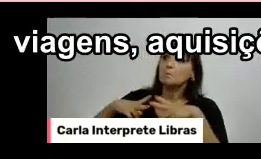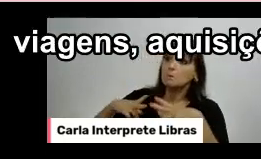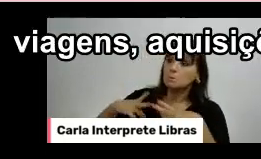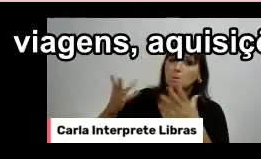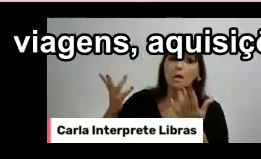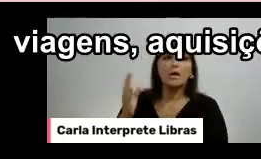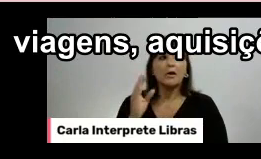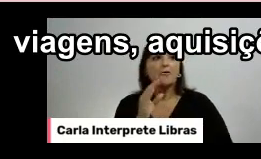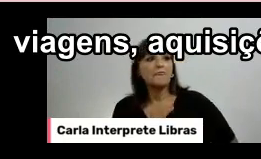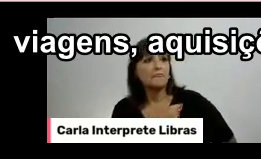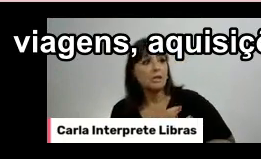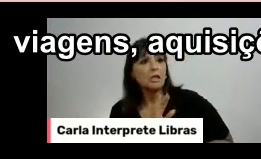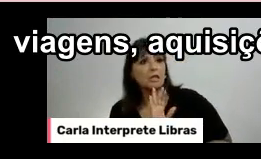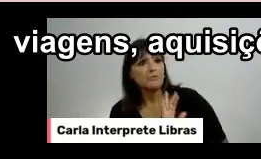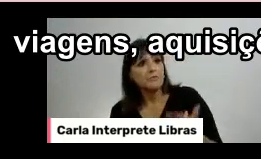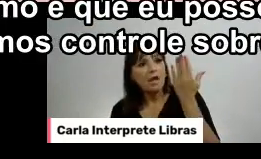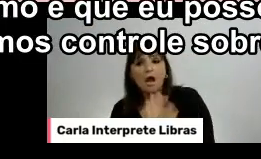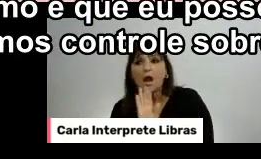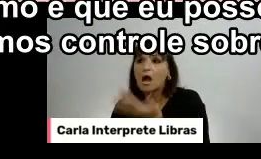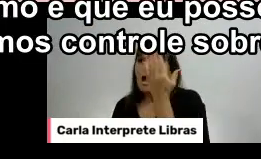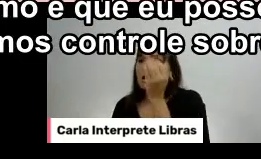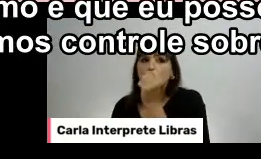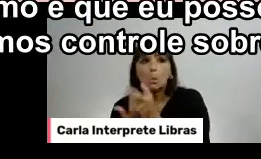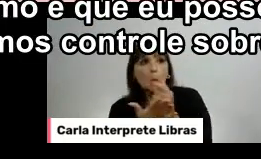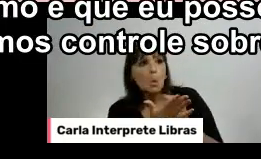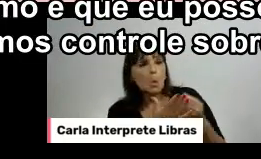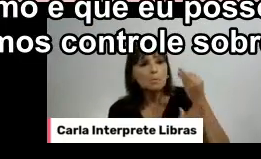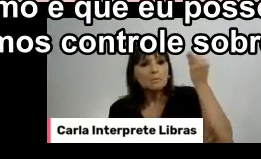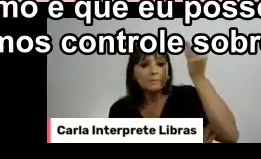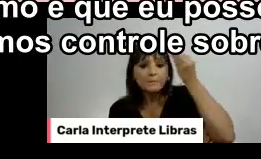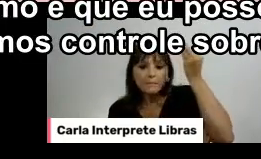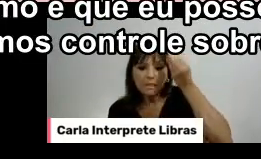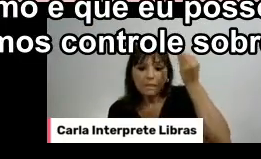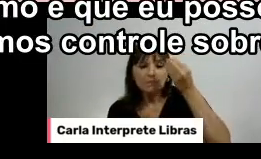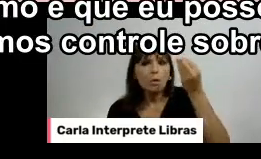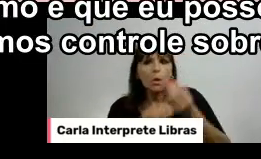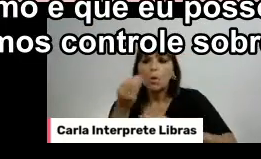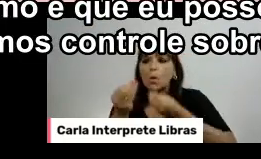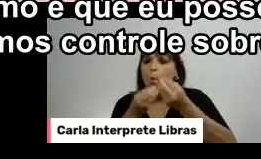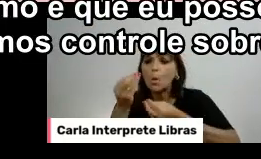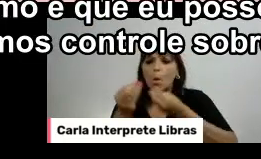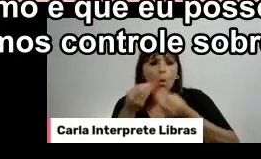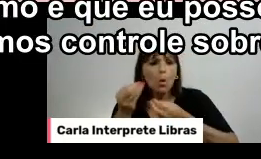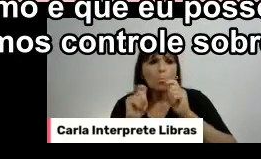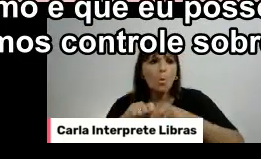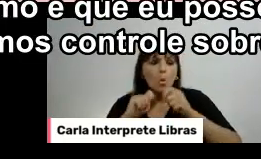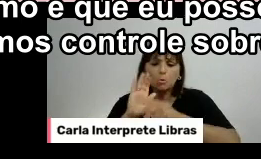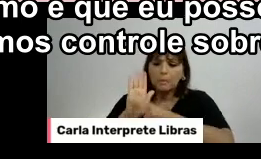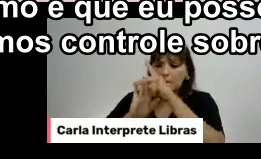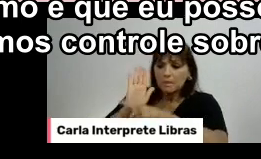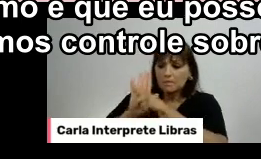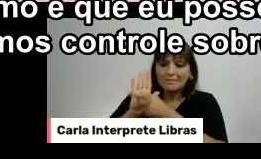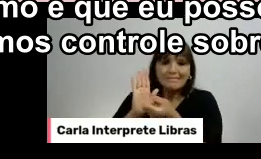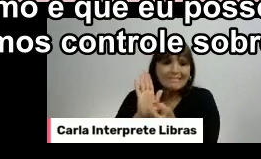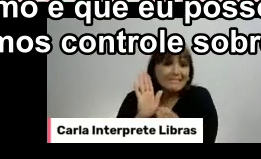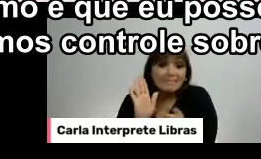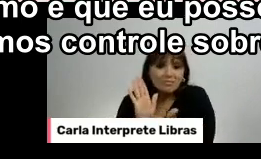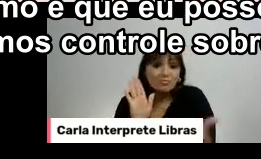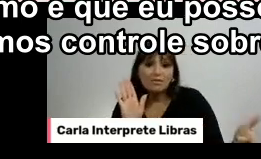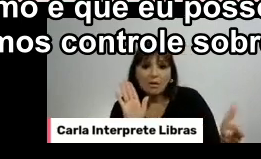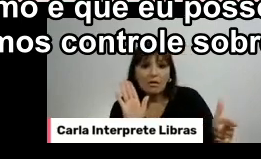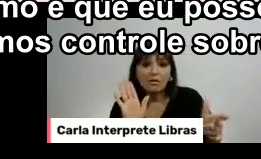viagens, aquisições e experiências. Como é que eu posso planejar algo que não temos controle sobre nada ou sobre tudo?